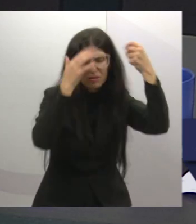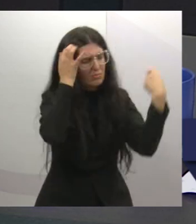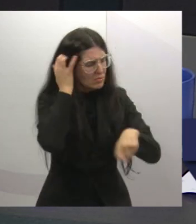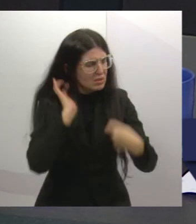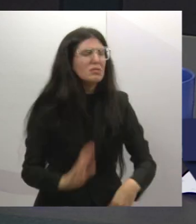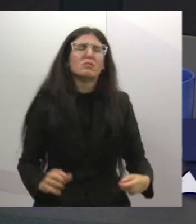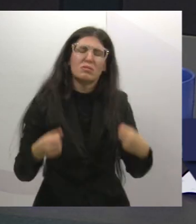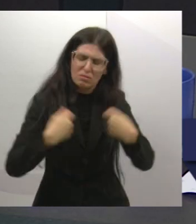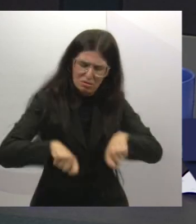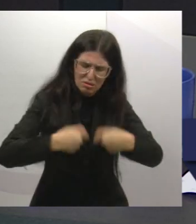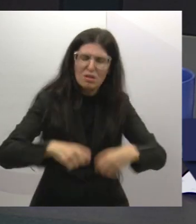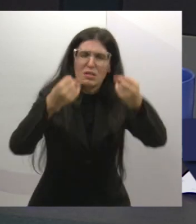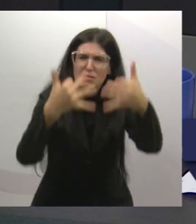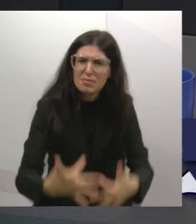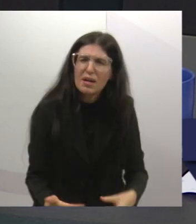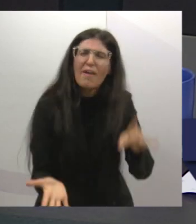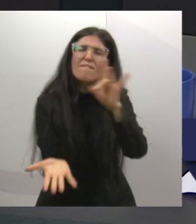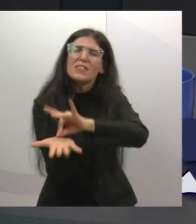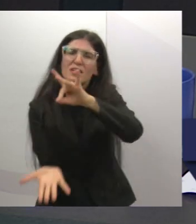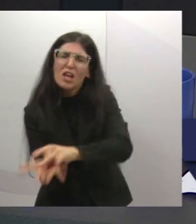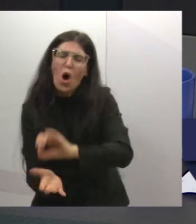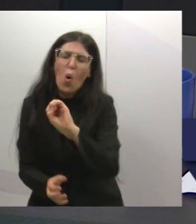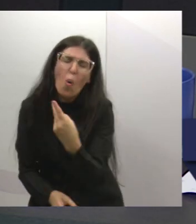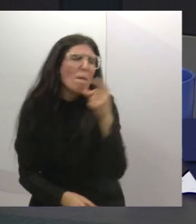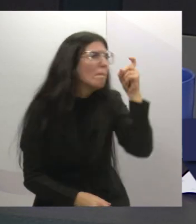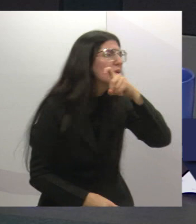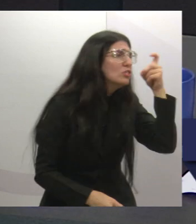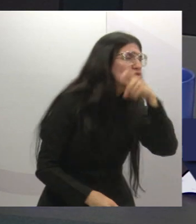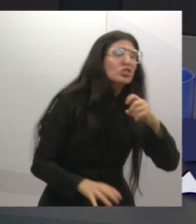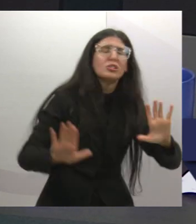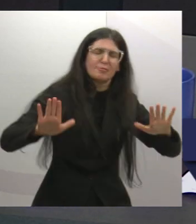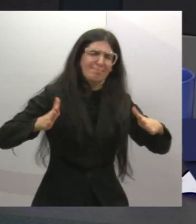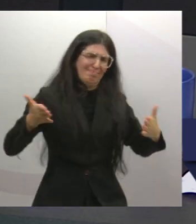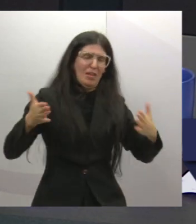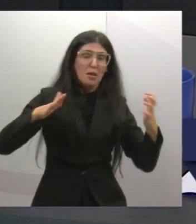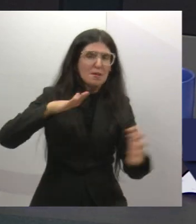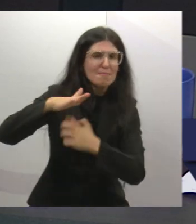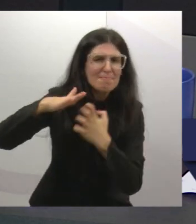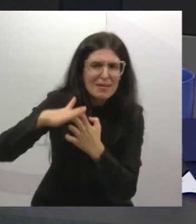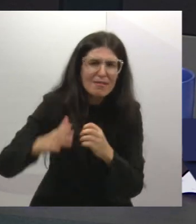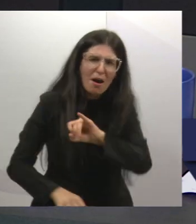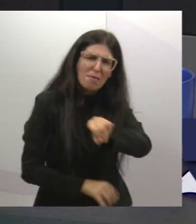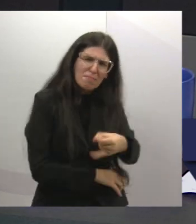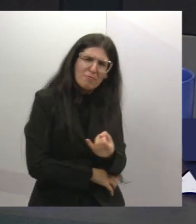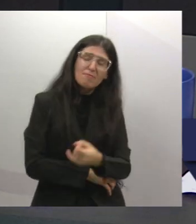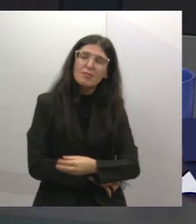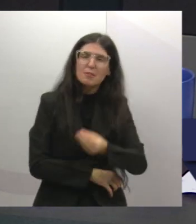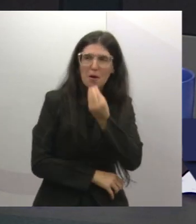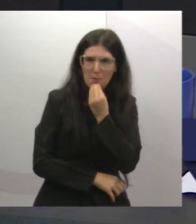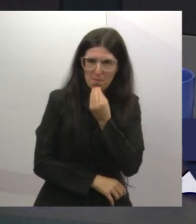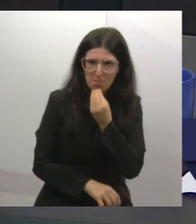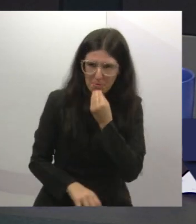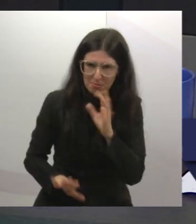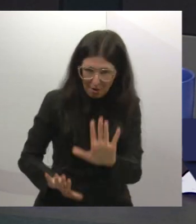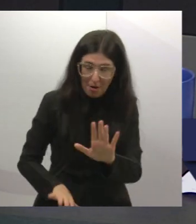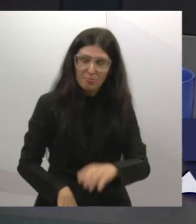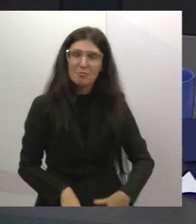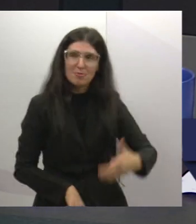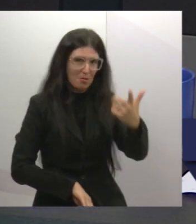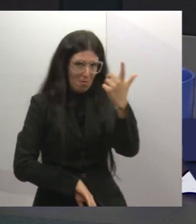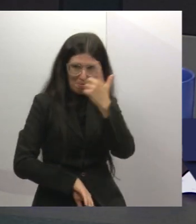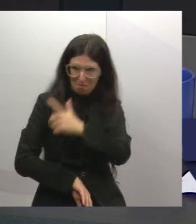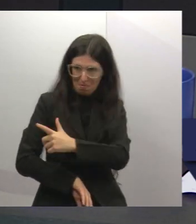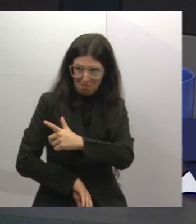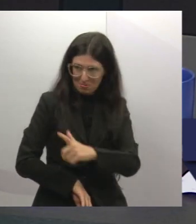conta que é difícil, eles aproveitam dessa oportunidade de não se conseguir trocar